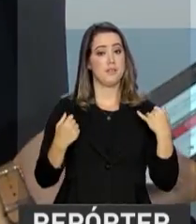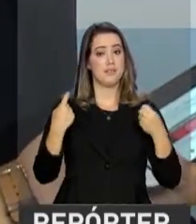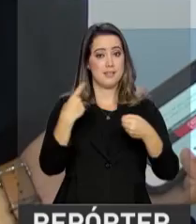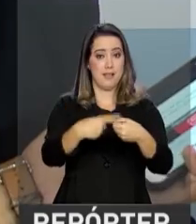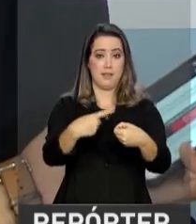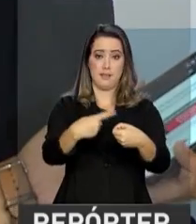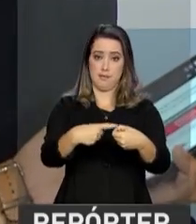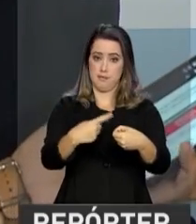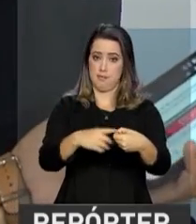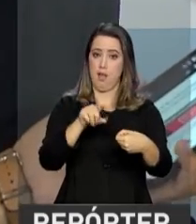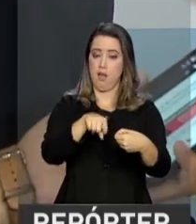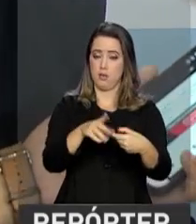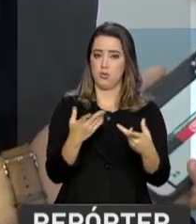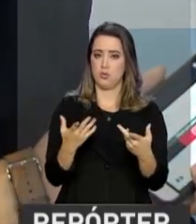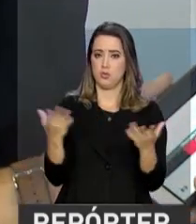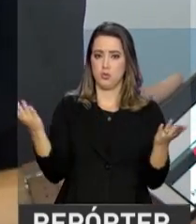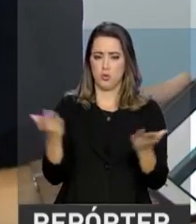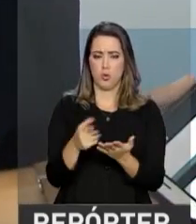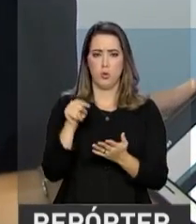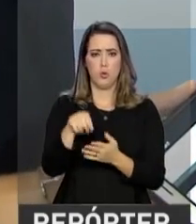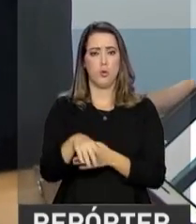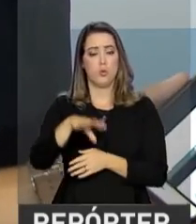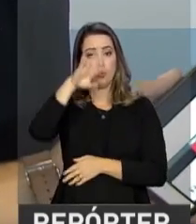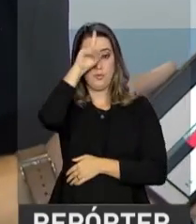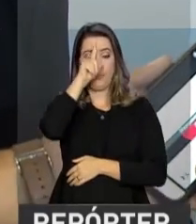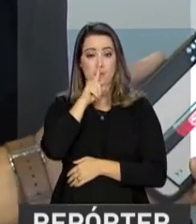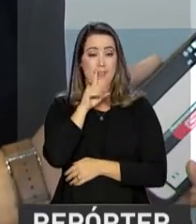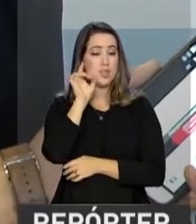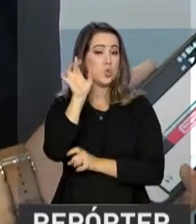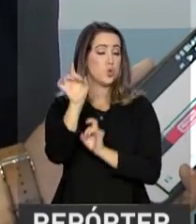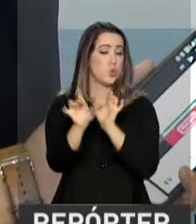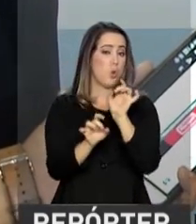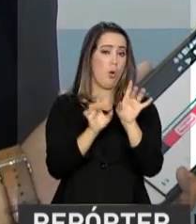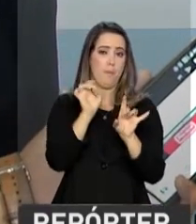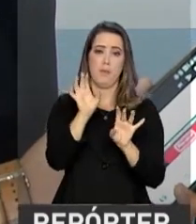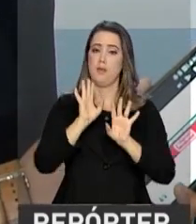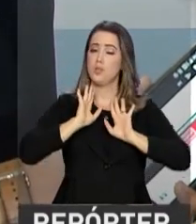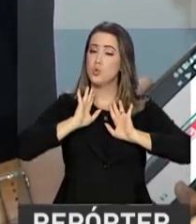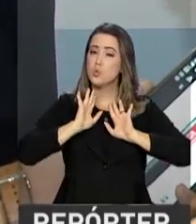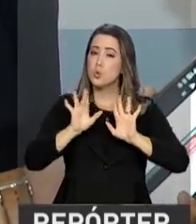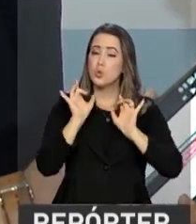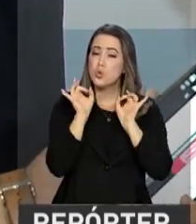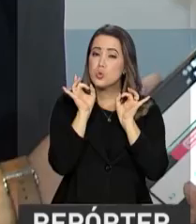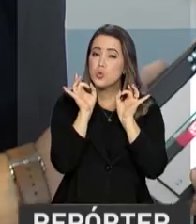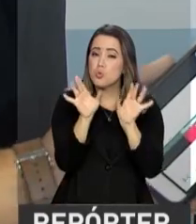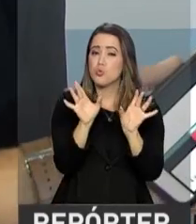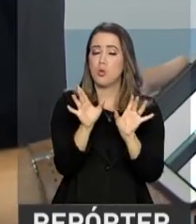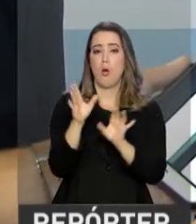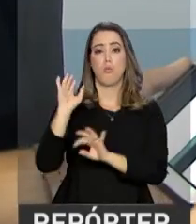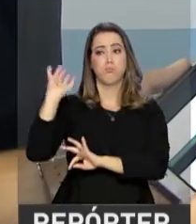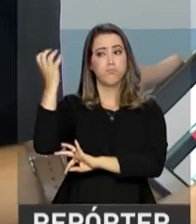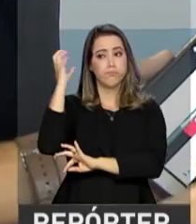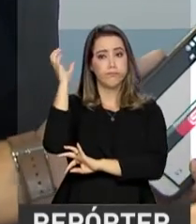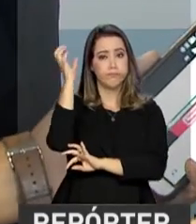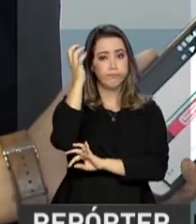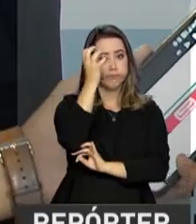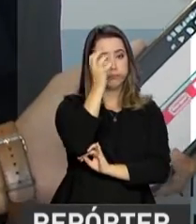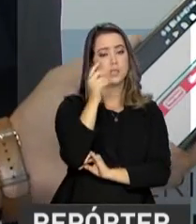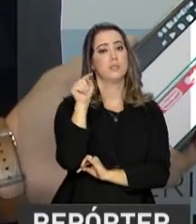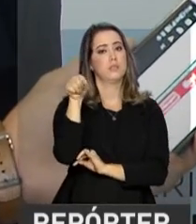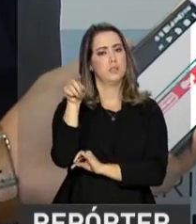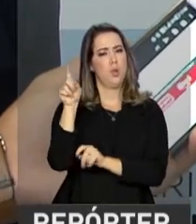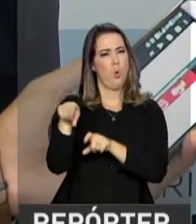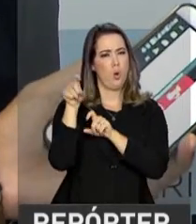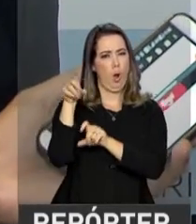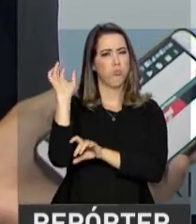E a febre amarela registrada, ela é exclusivamente silvestre. Então,